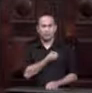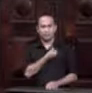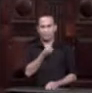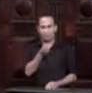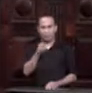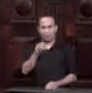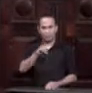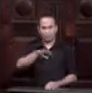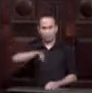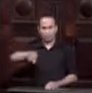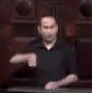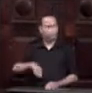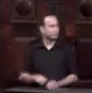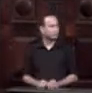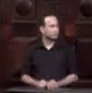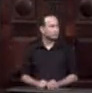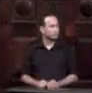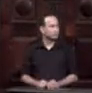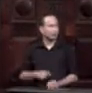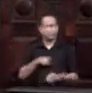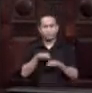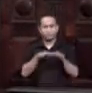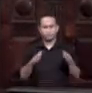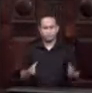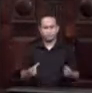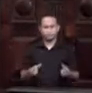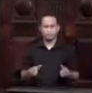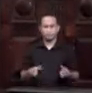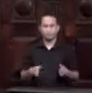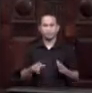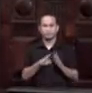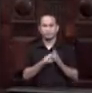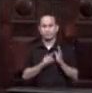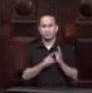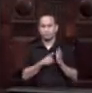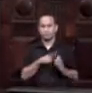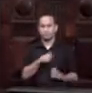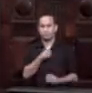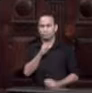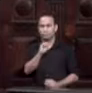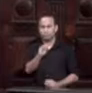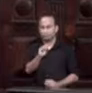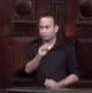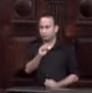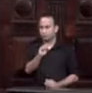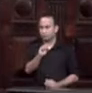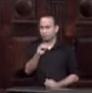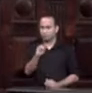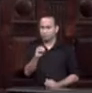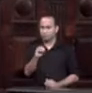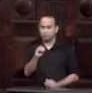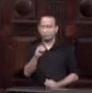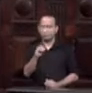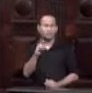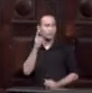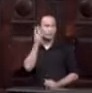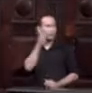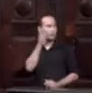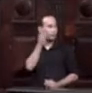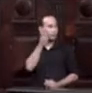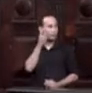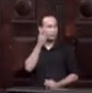está retirado, prejudicado. Há sobre a mesa requerimento de destaque a emenda modificativa número 80, de autoria do